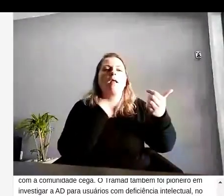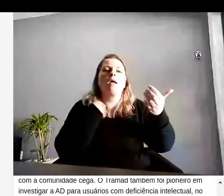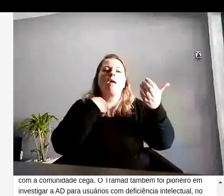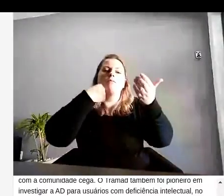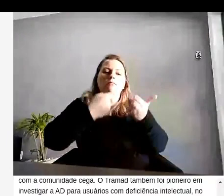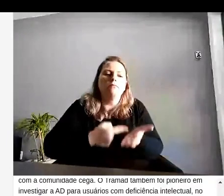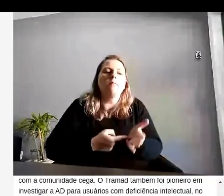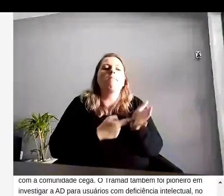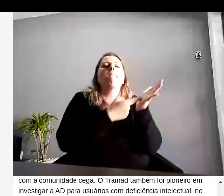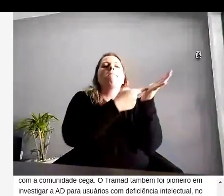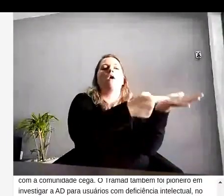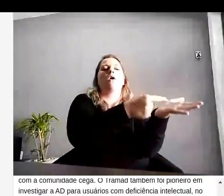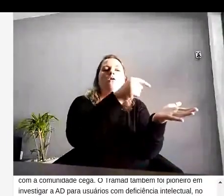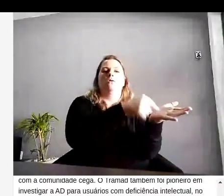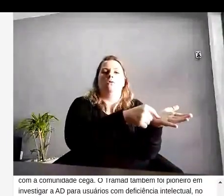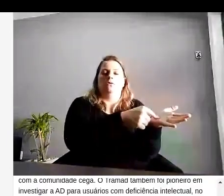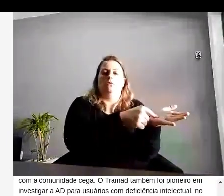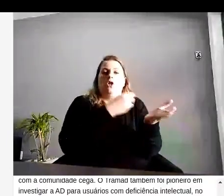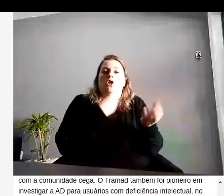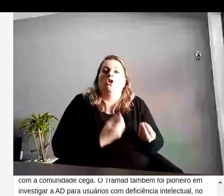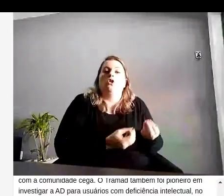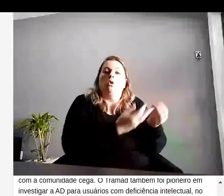e ofereço a solução.